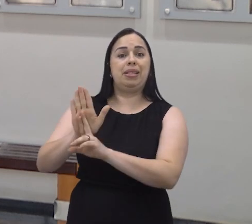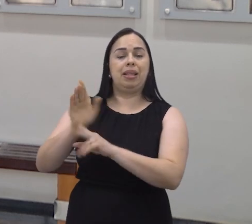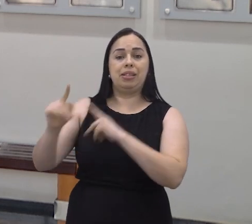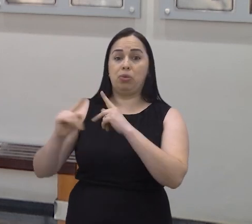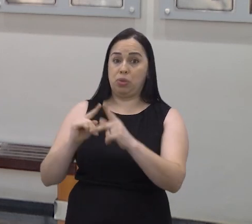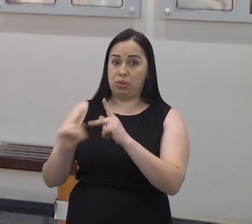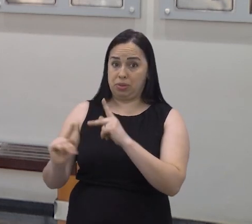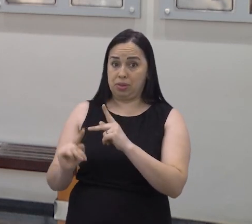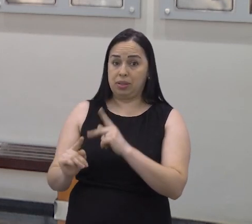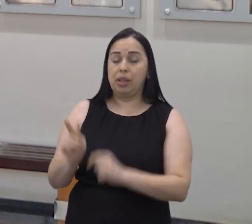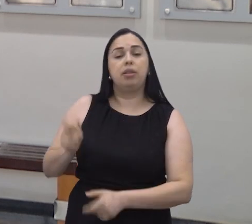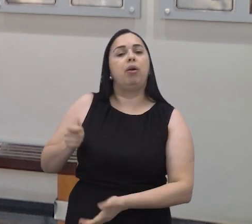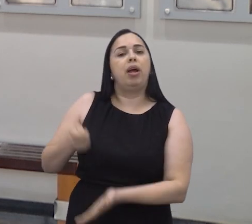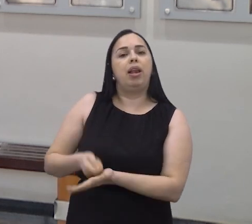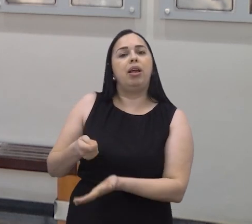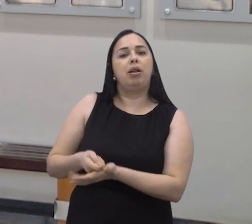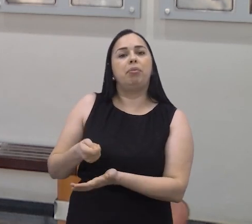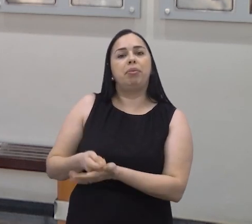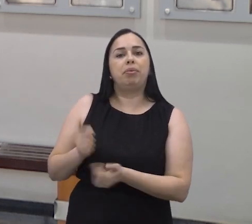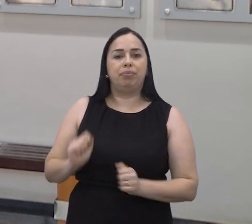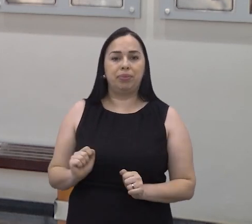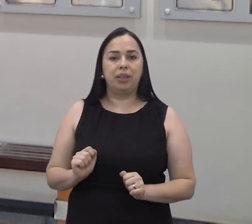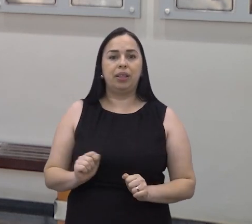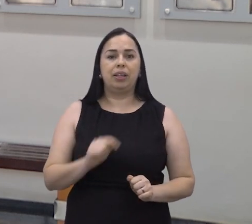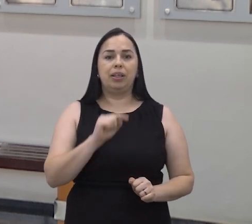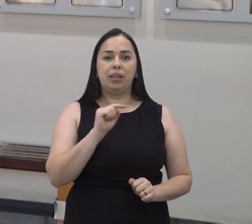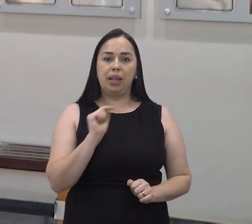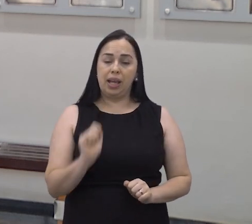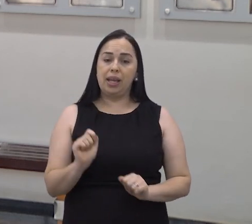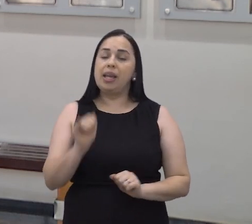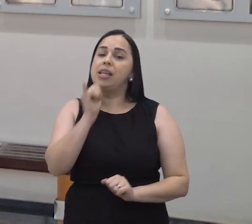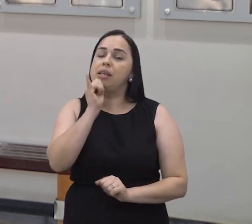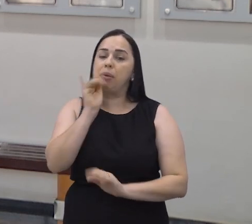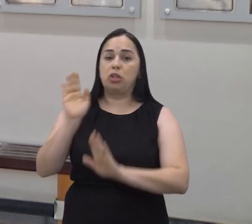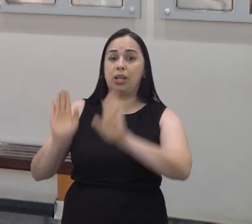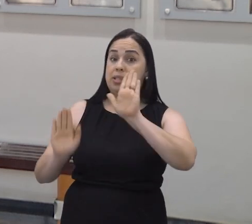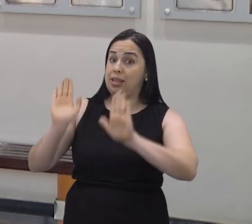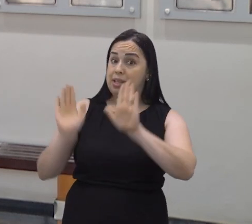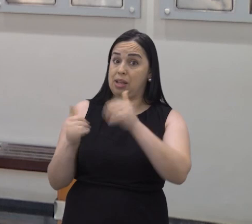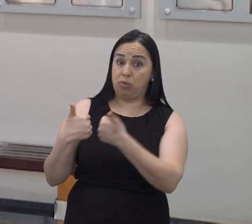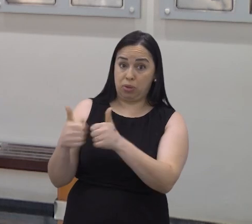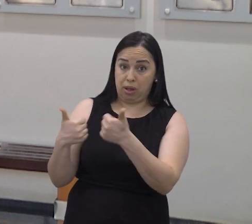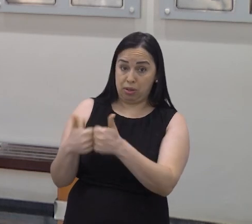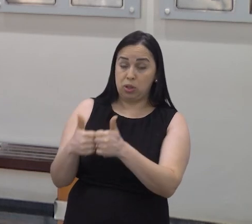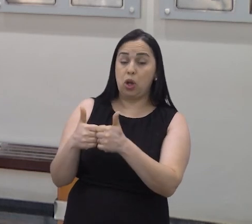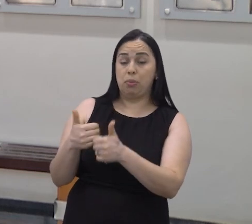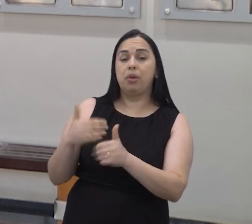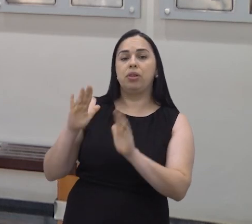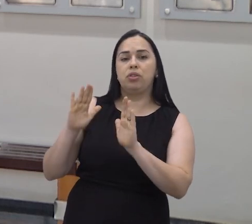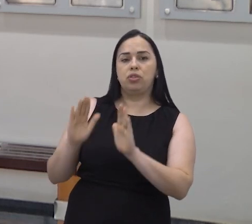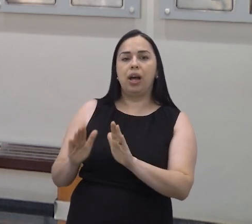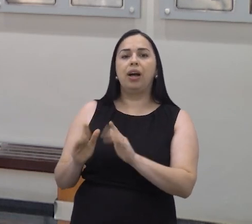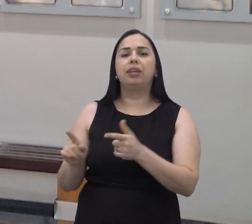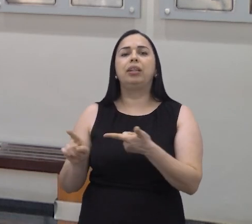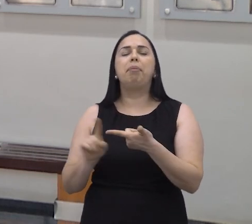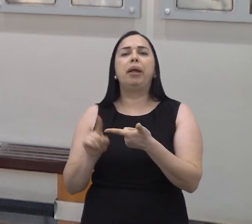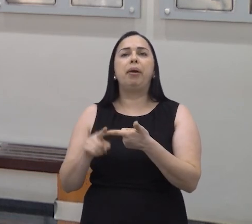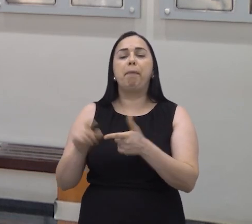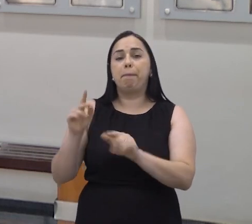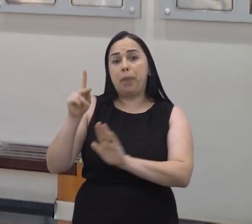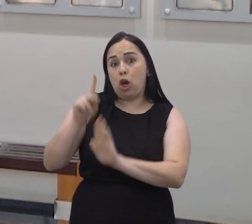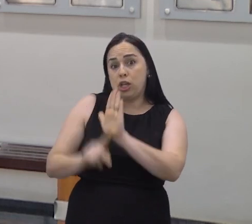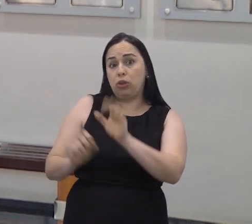representa o município. Então ele é obrigado, por exemplo, a tocar um projeto de licitação de ônibus, né, igual foi falado, como também projeto